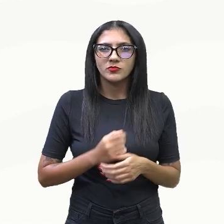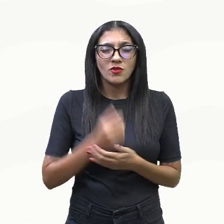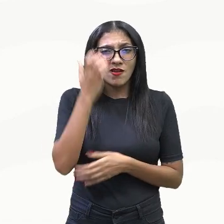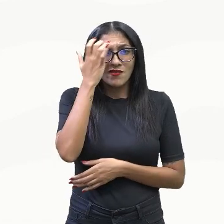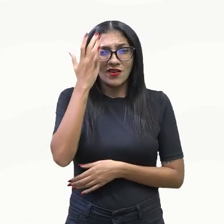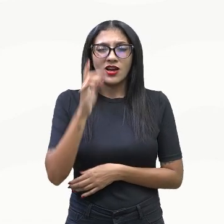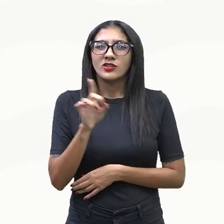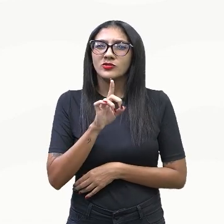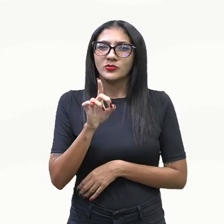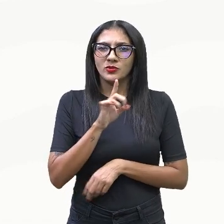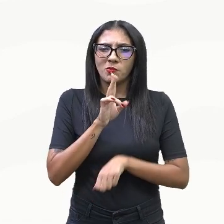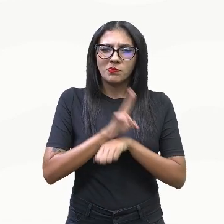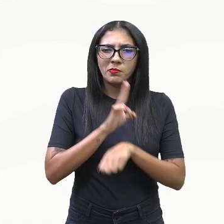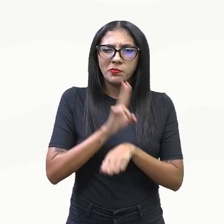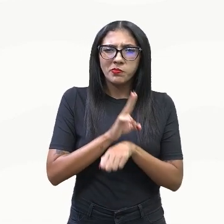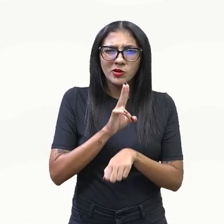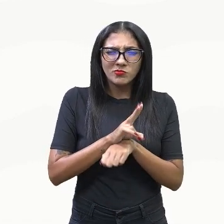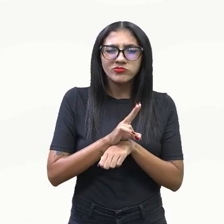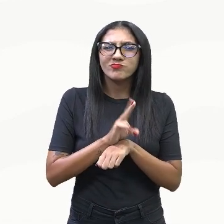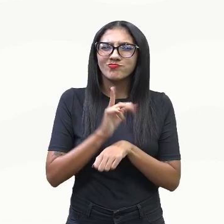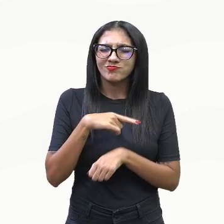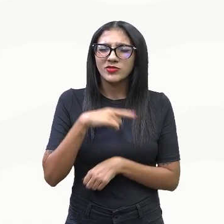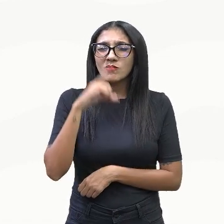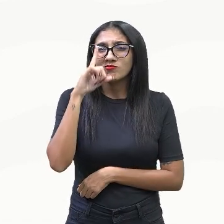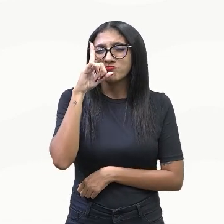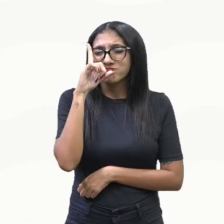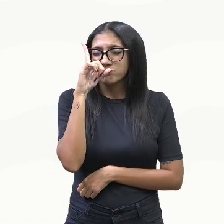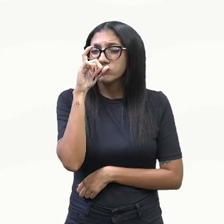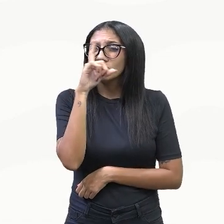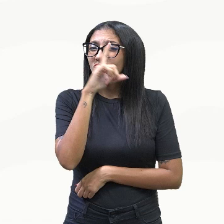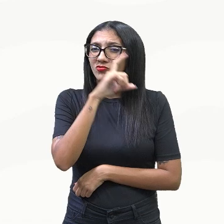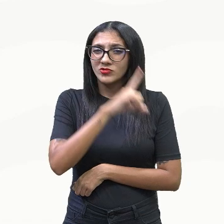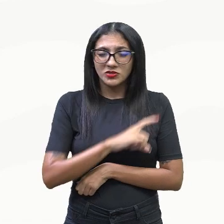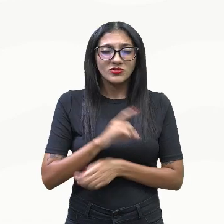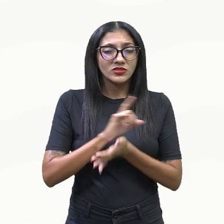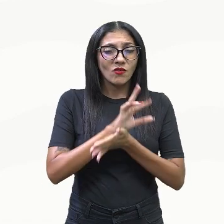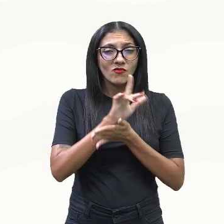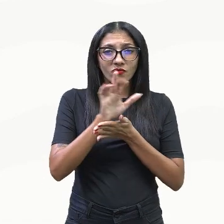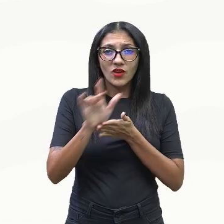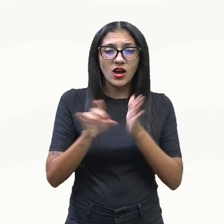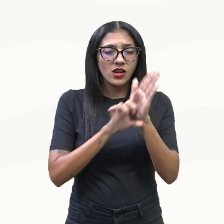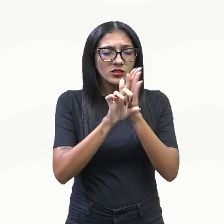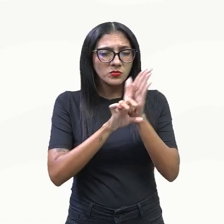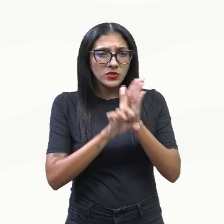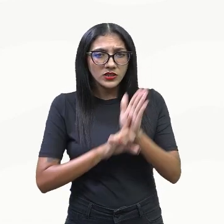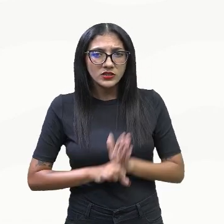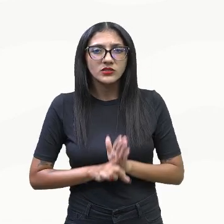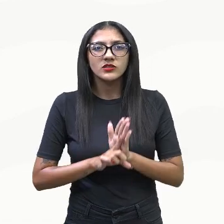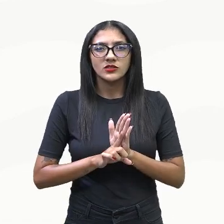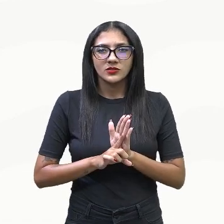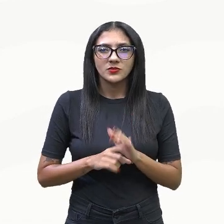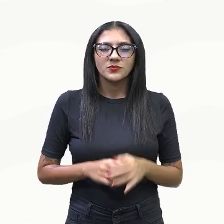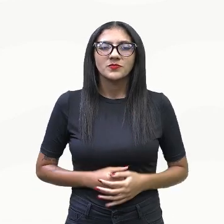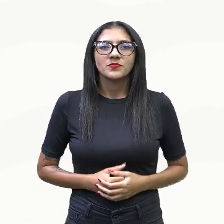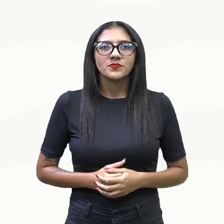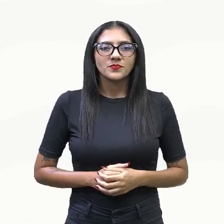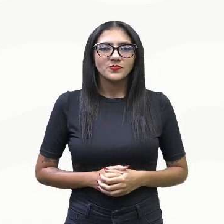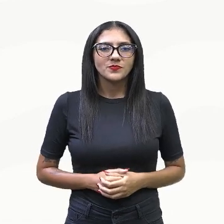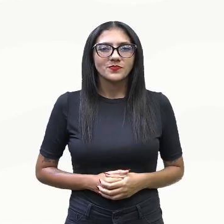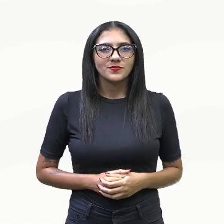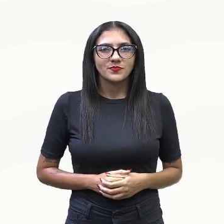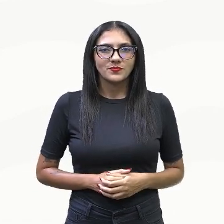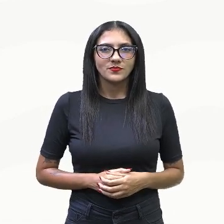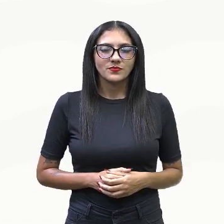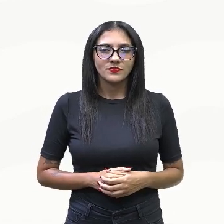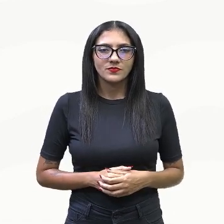simples, quando é a palavra complexo, porque ele vai muito mais além do que nós podíamos pensar e imaginar, ok?